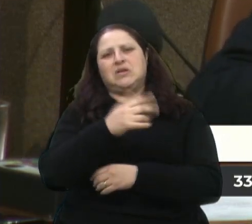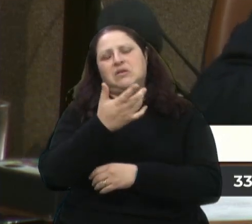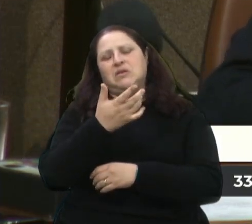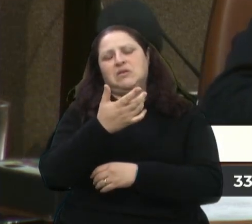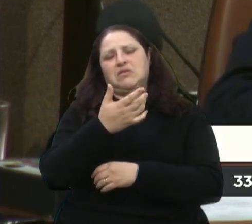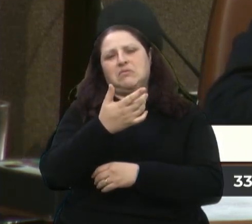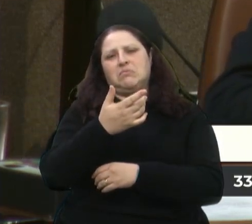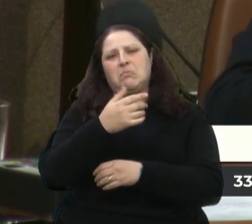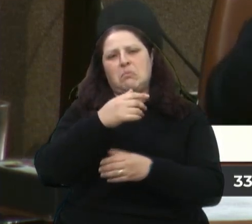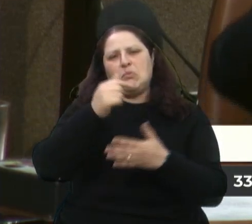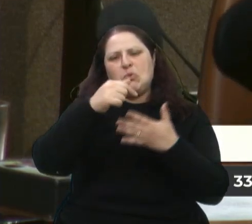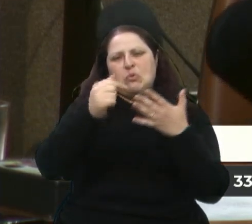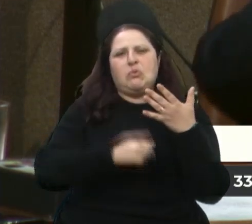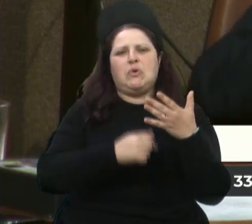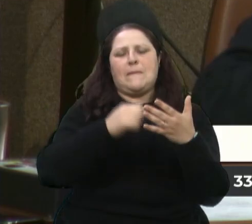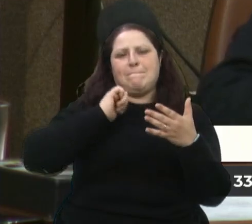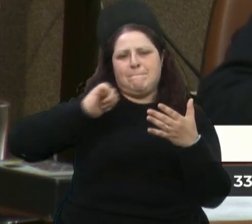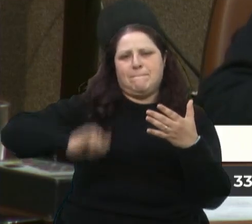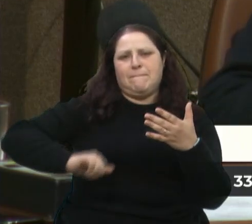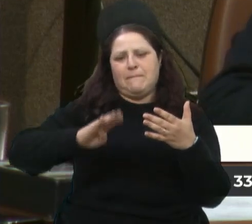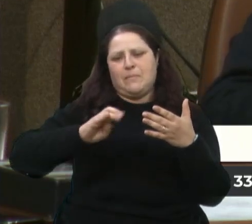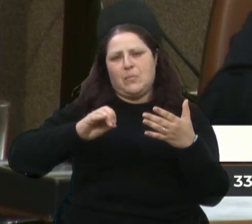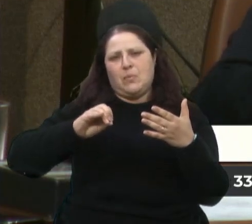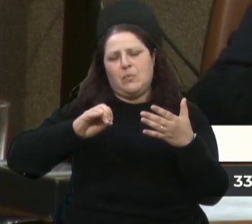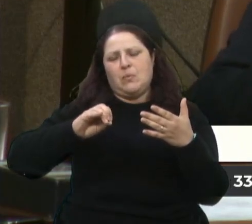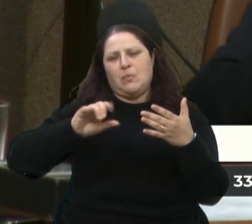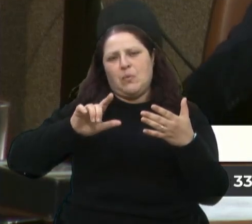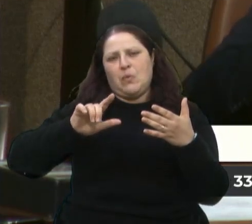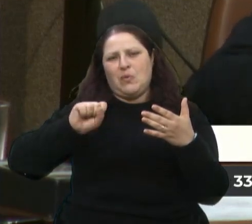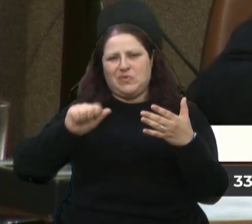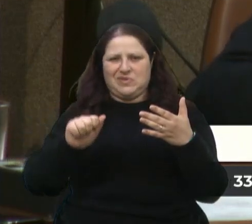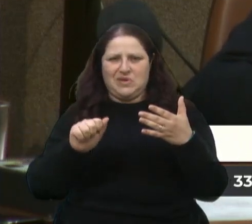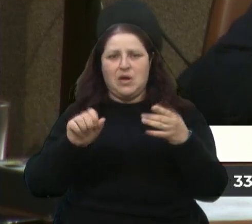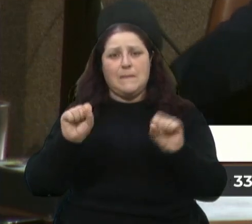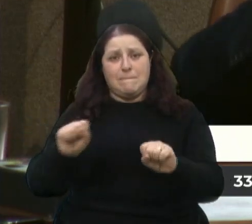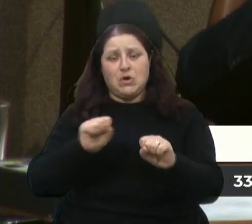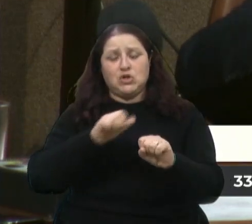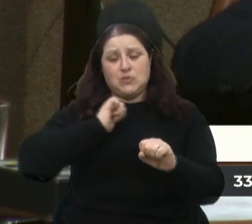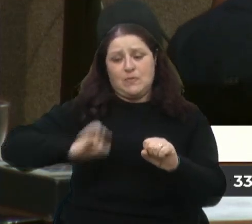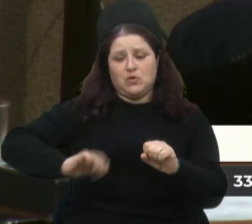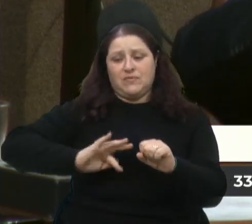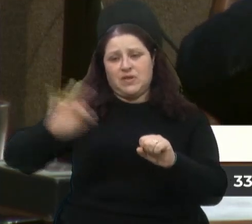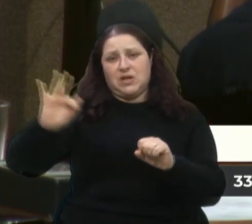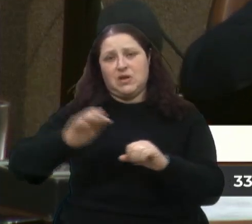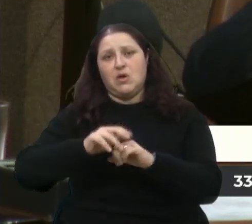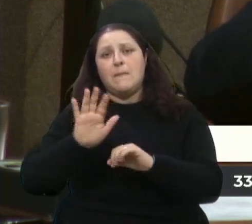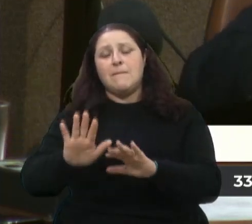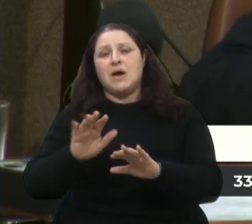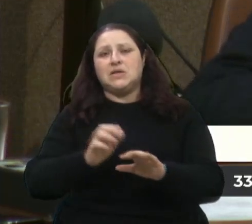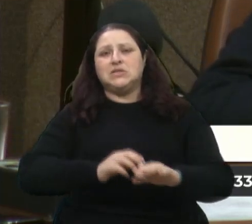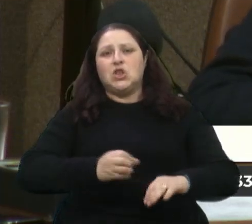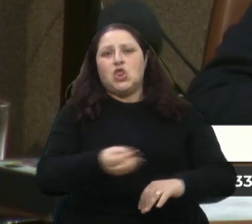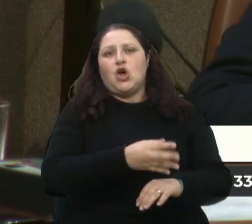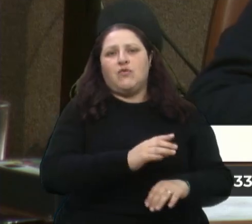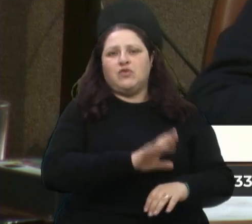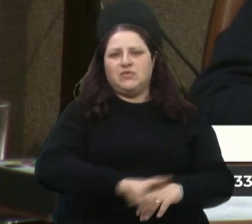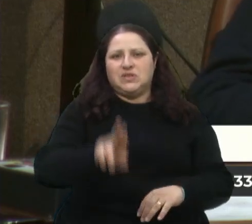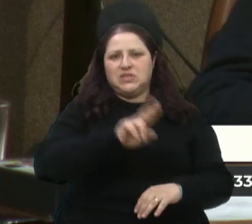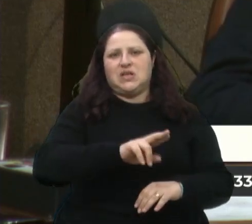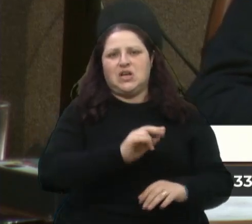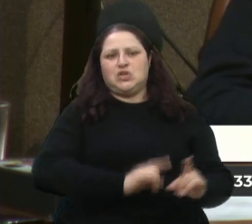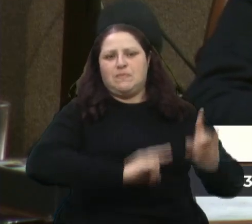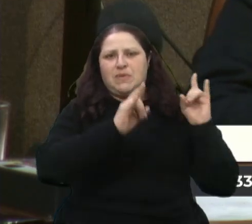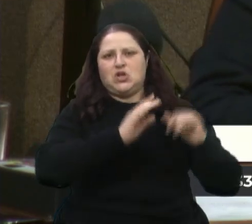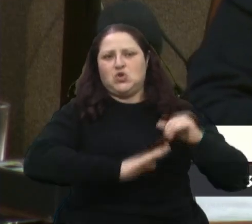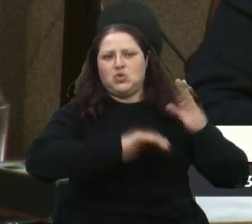C, muitas bolsas. Por que não bolsas federais também? Mas uma nova universidade, prédio, construir, não. Eu